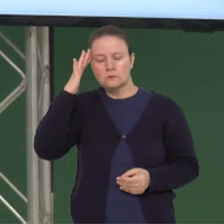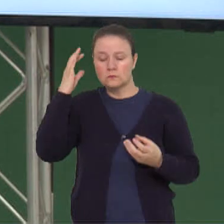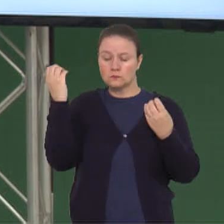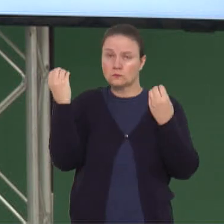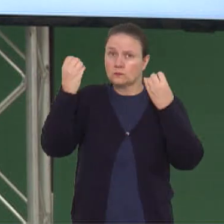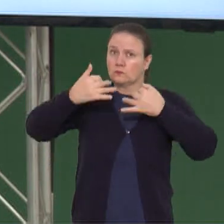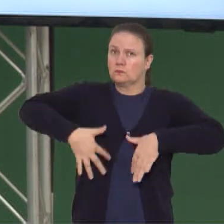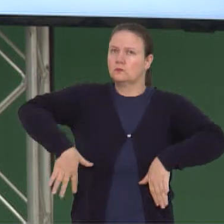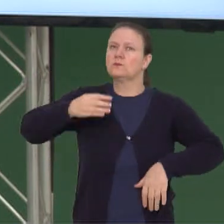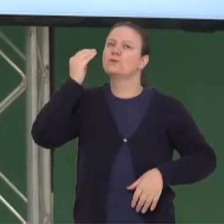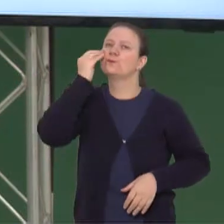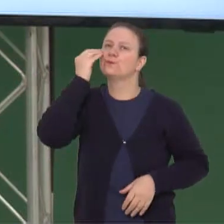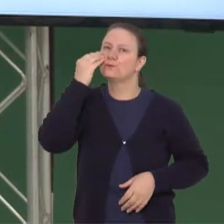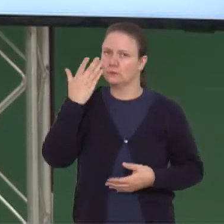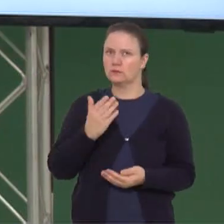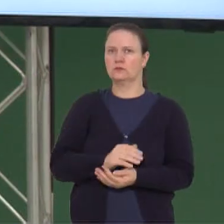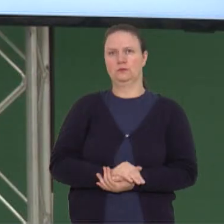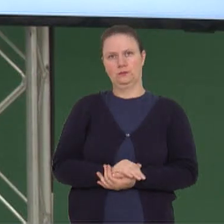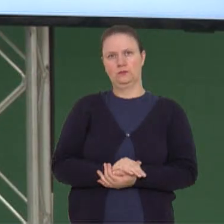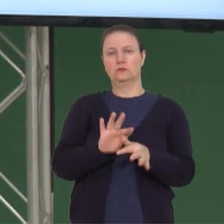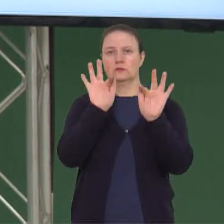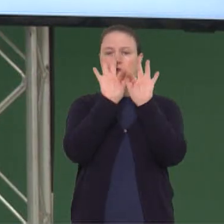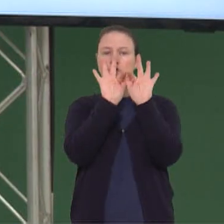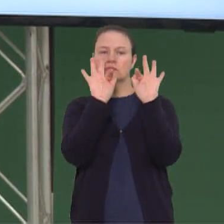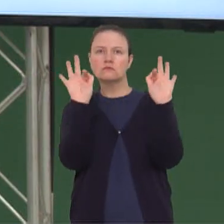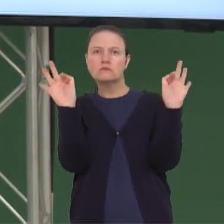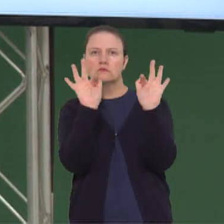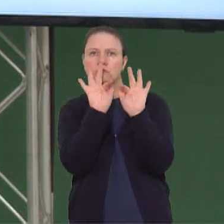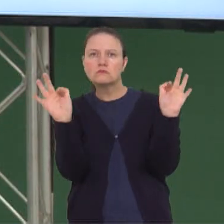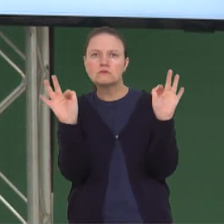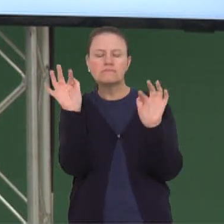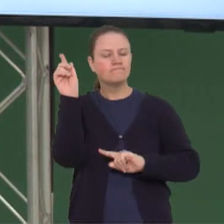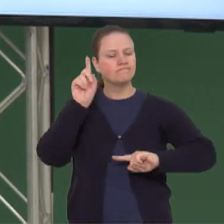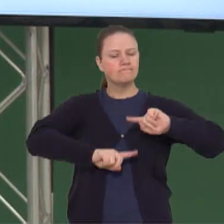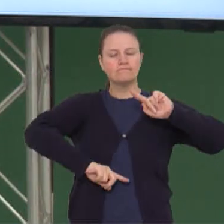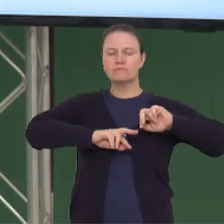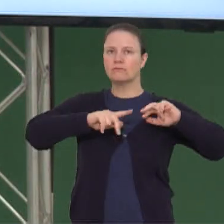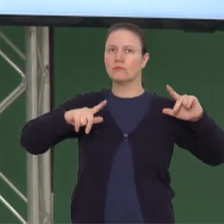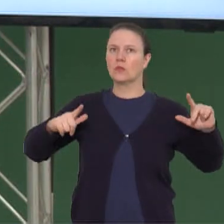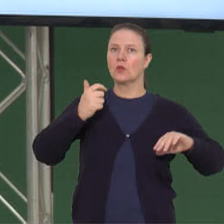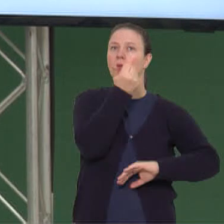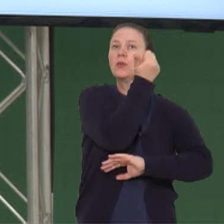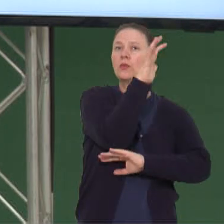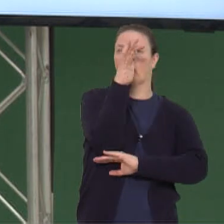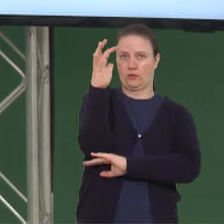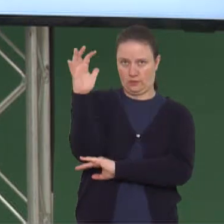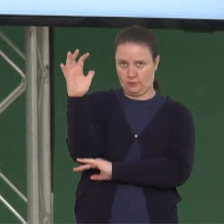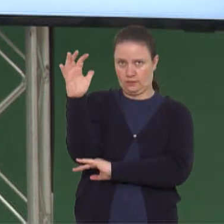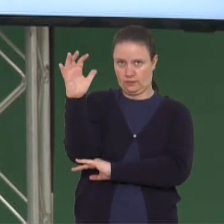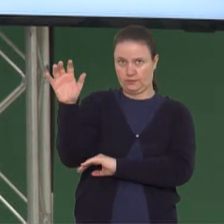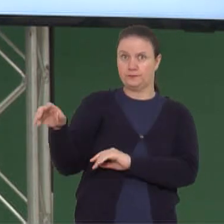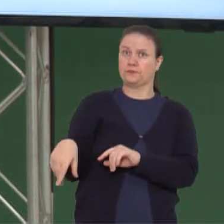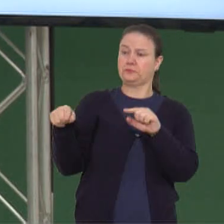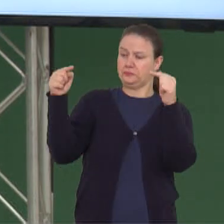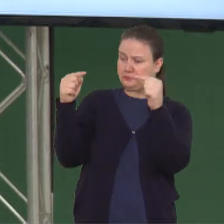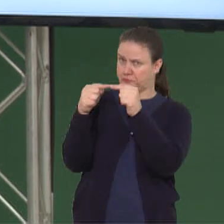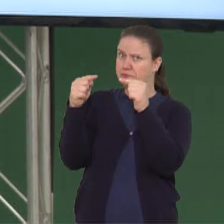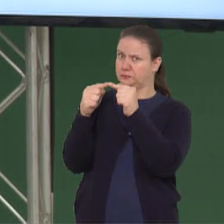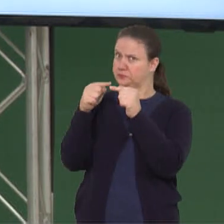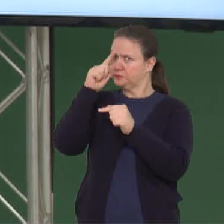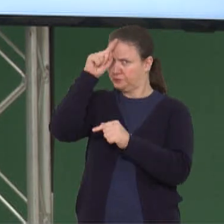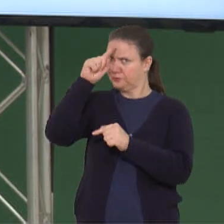o mundo. Uma frase com um elemento da natureza, o Sol. Segundo Heráclito,